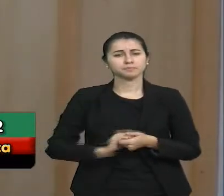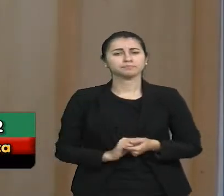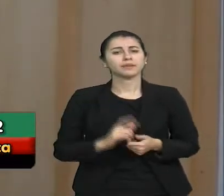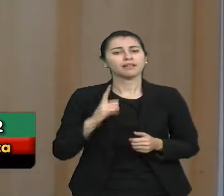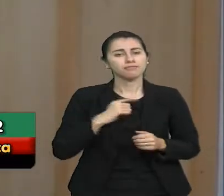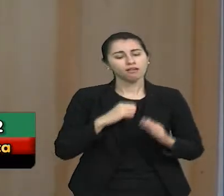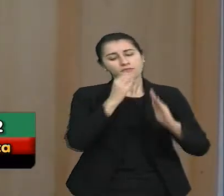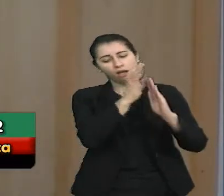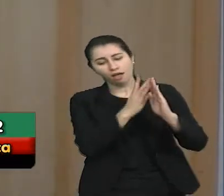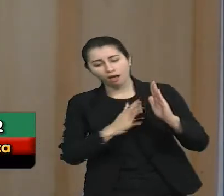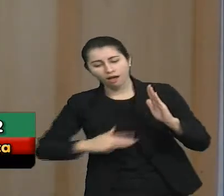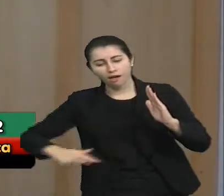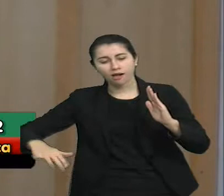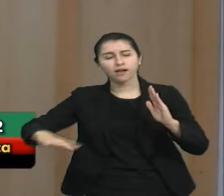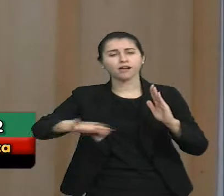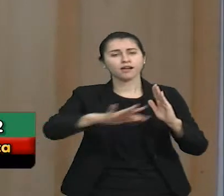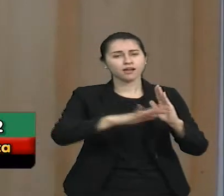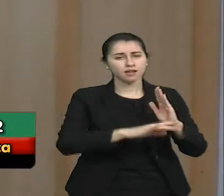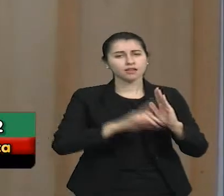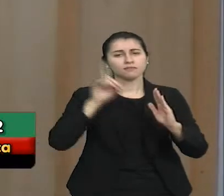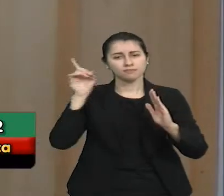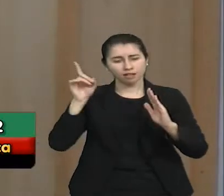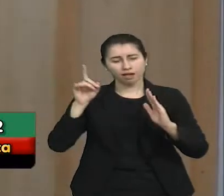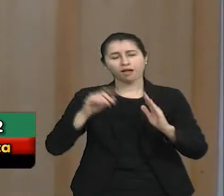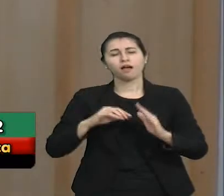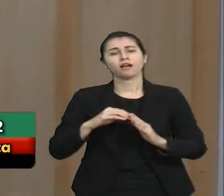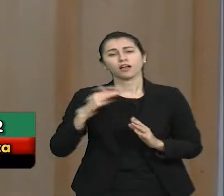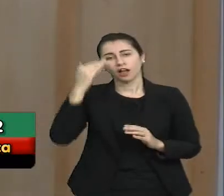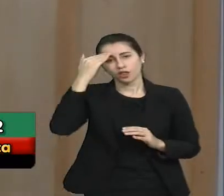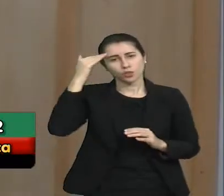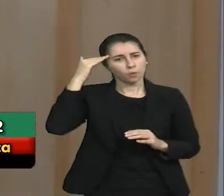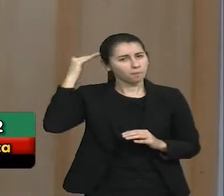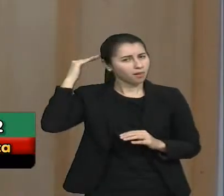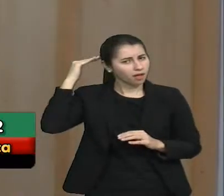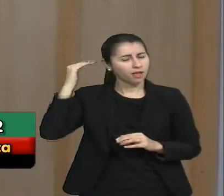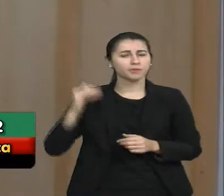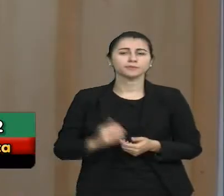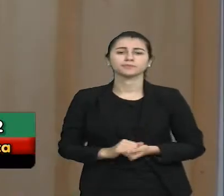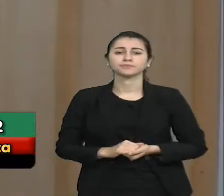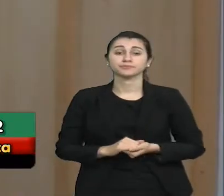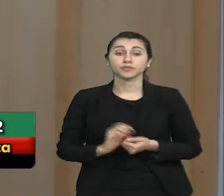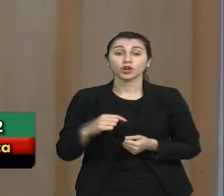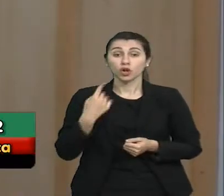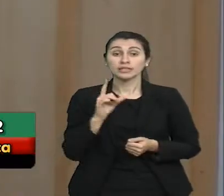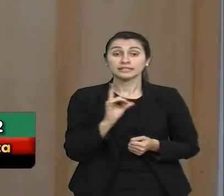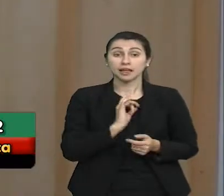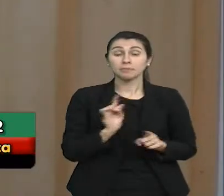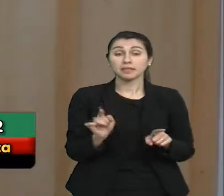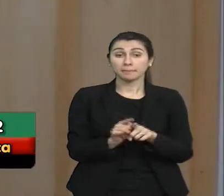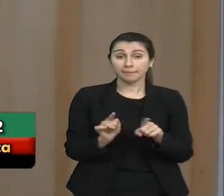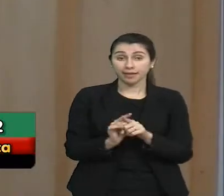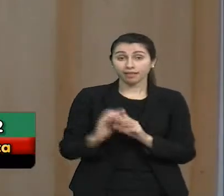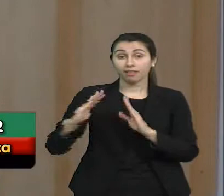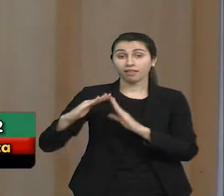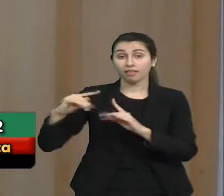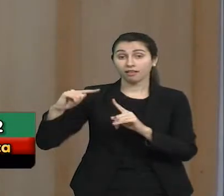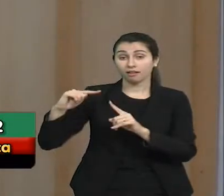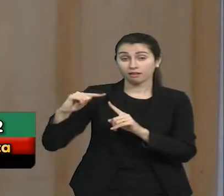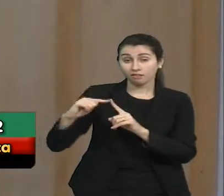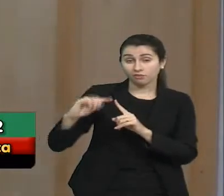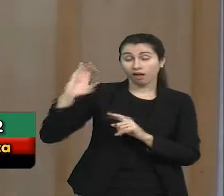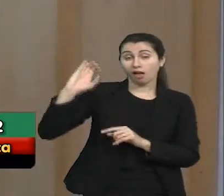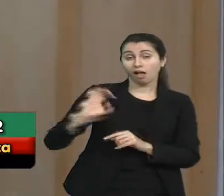de candomblé, do Pai Davi, que está aqui presente. Nós temos uma igreja católica de São João